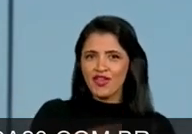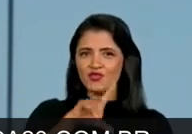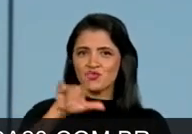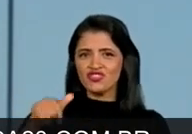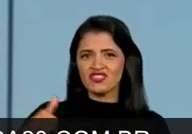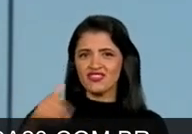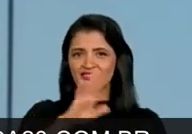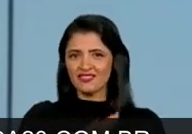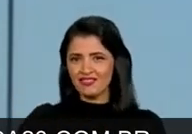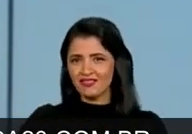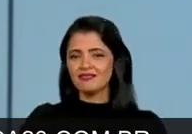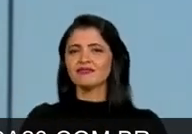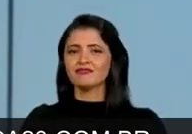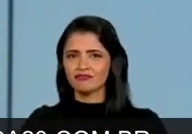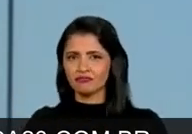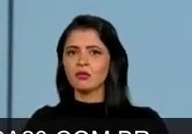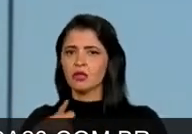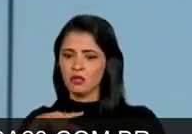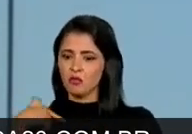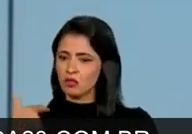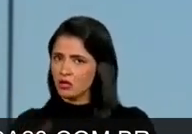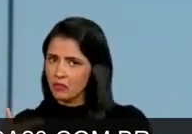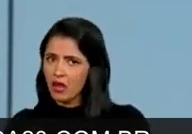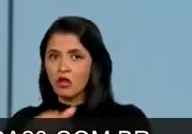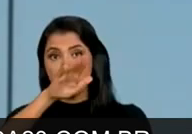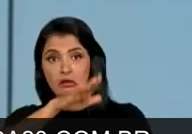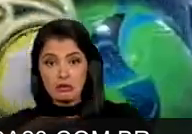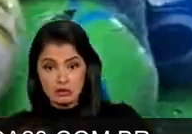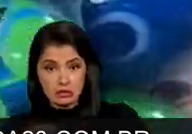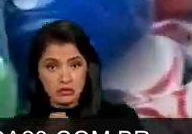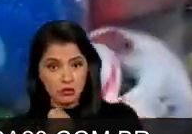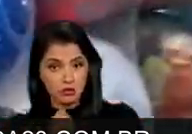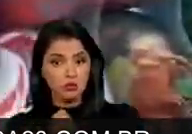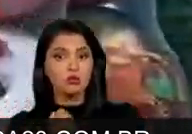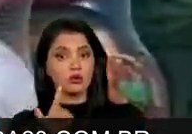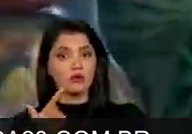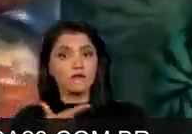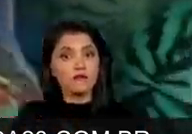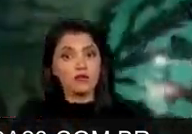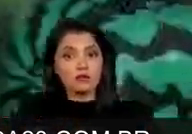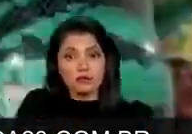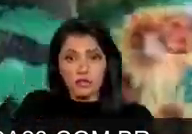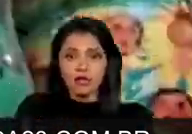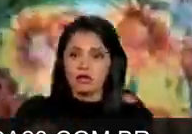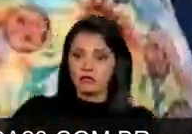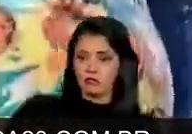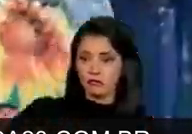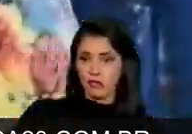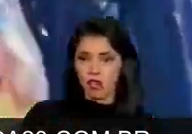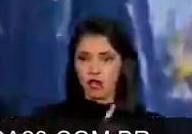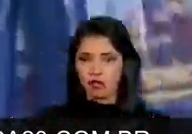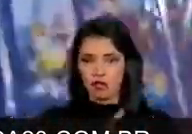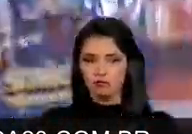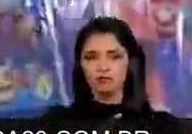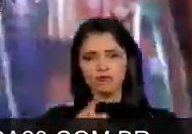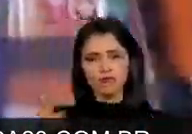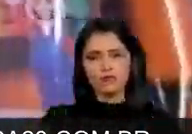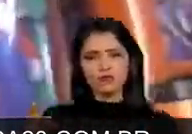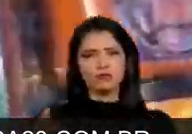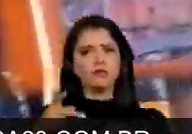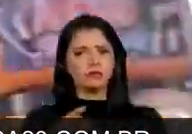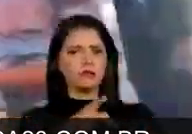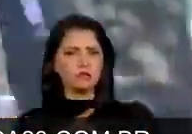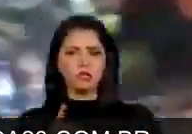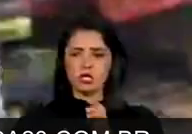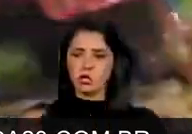Dias das Crianças estamos com a operação criança segura onde 26 órgãos Delegados estão visitando